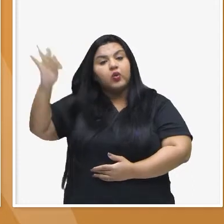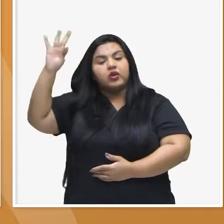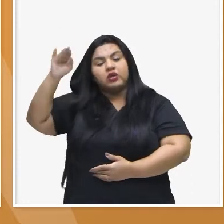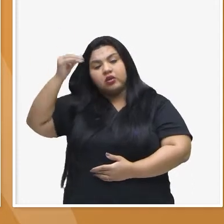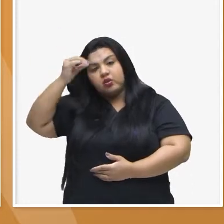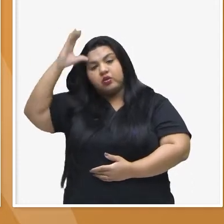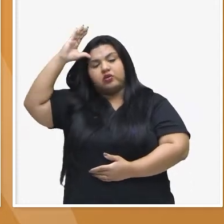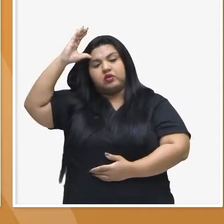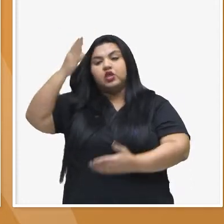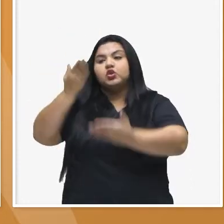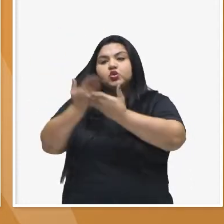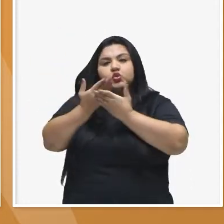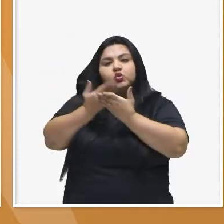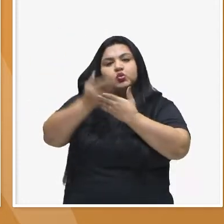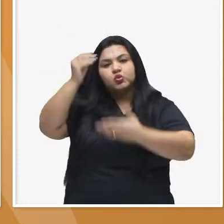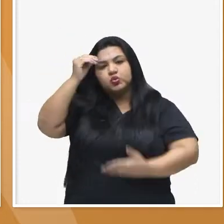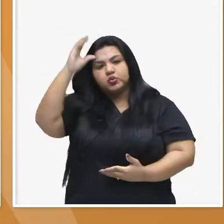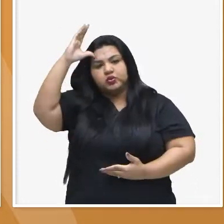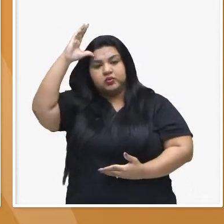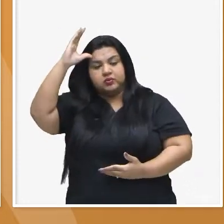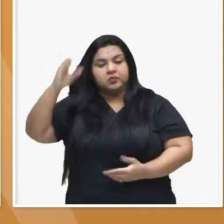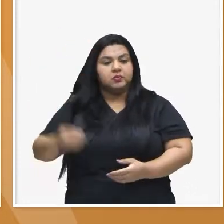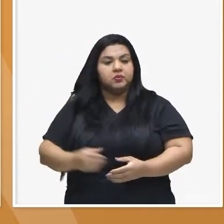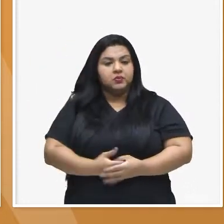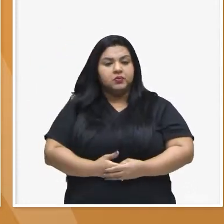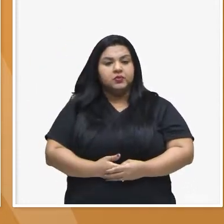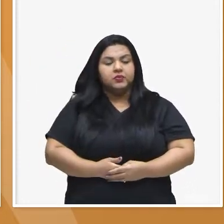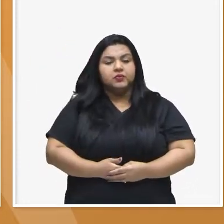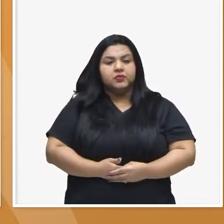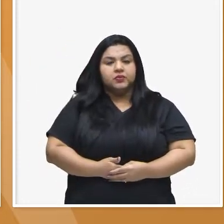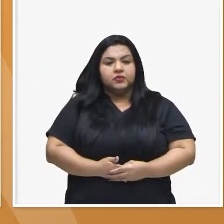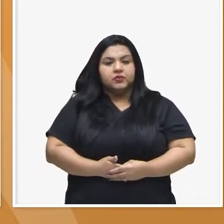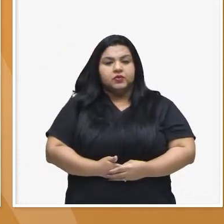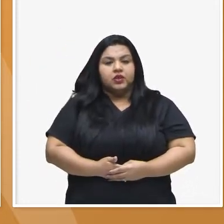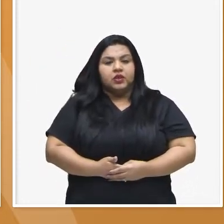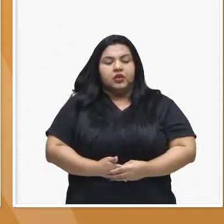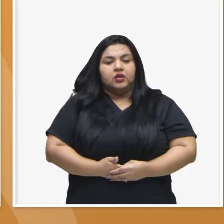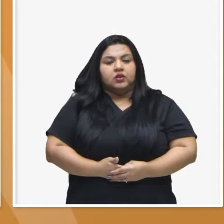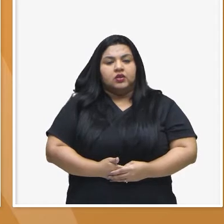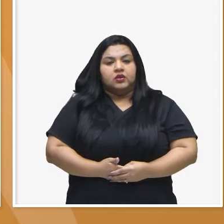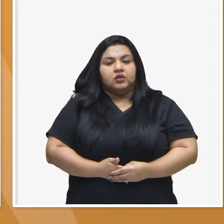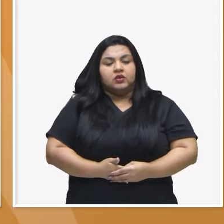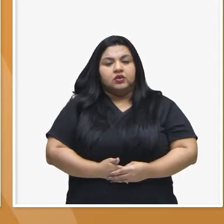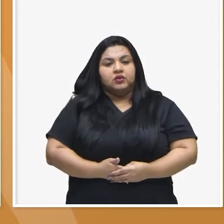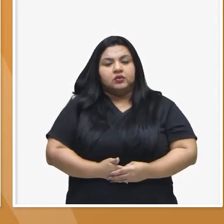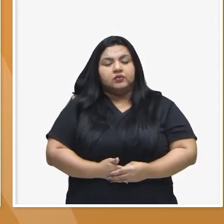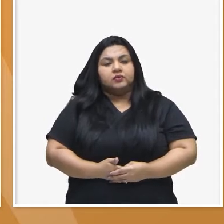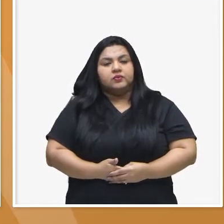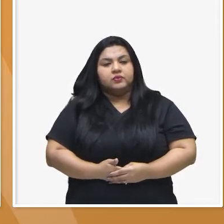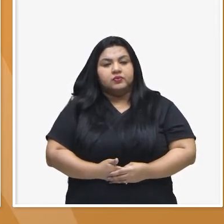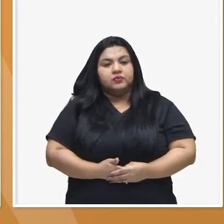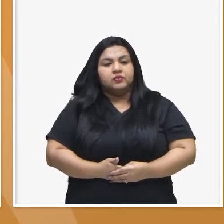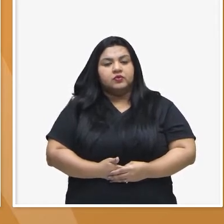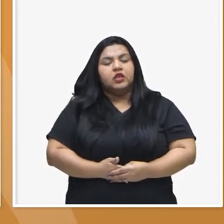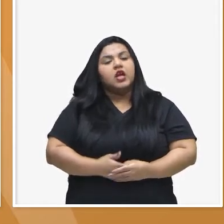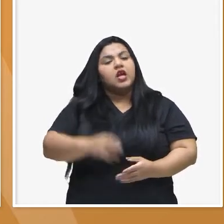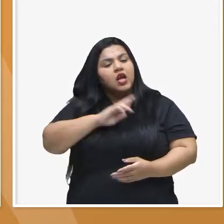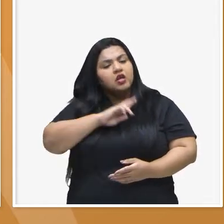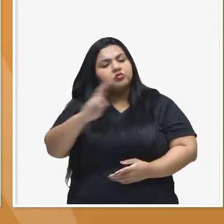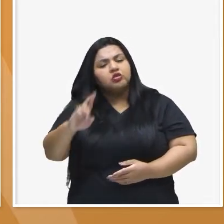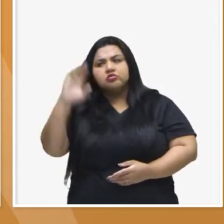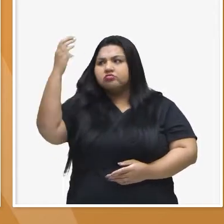esse estudo do conhecimento, né? De buscar o conhecimento, né? A resposta, a